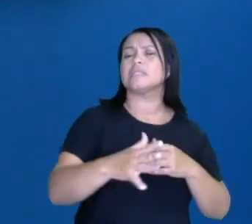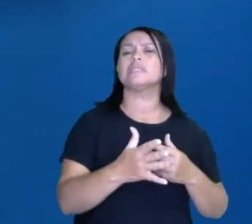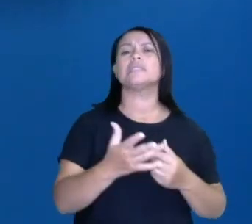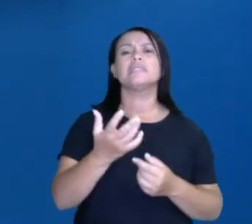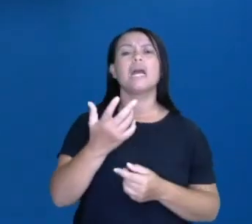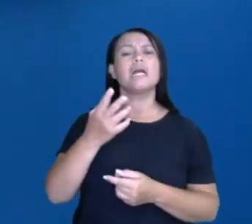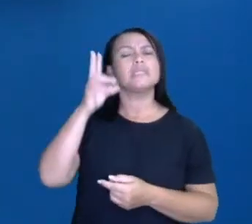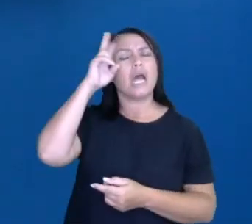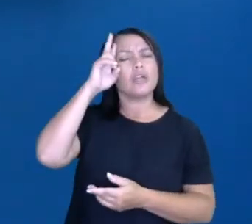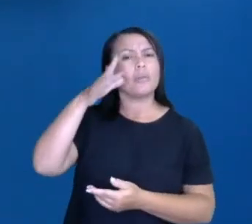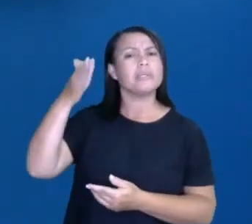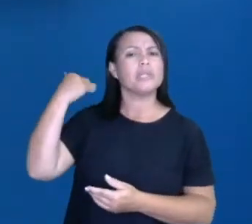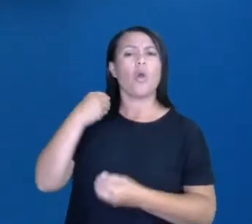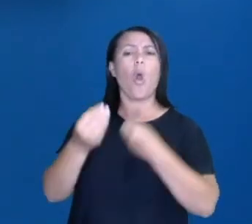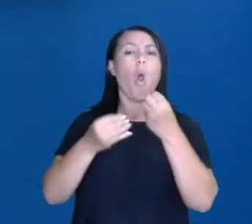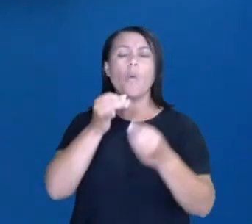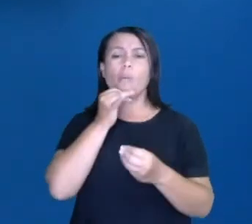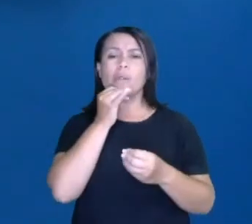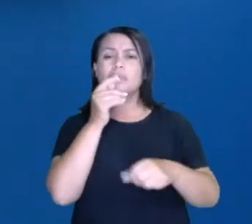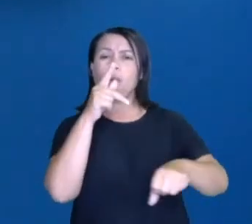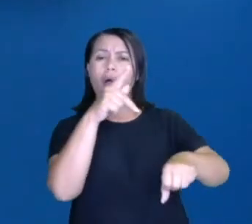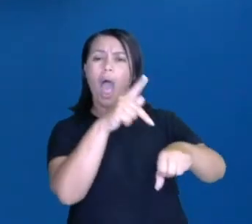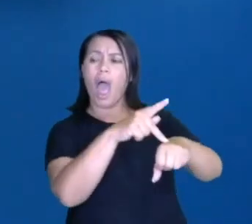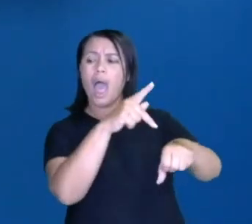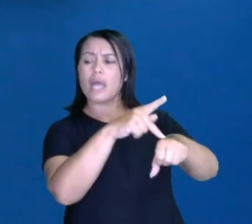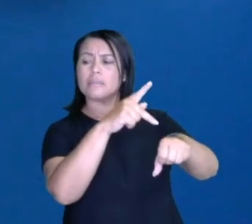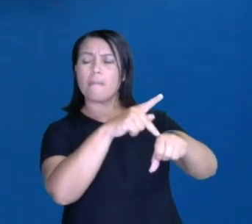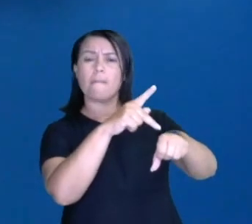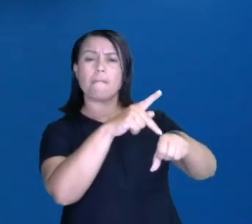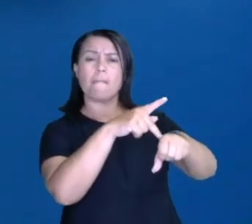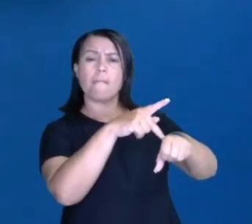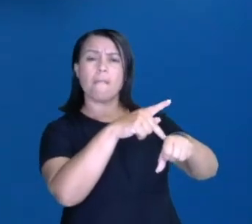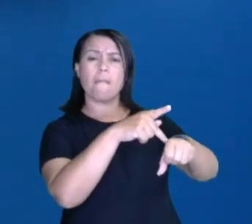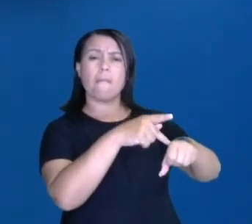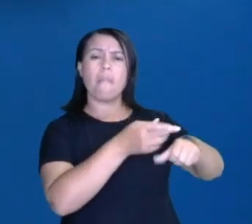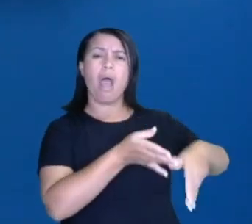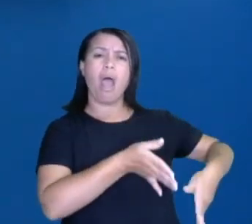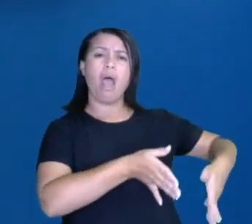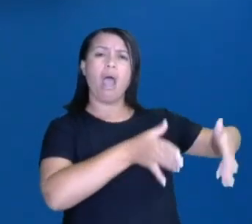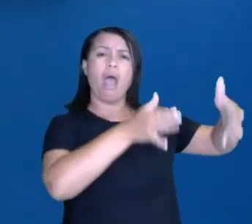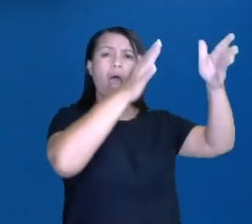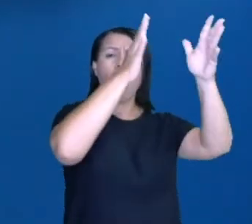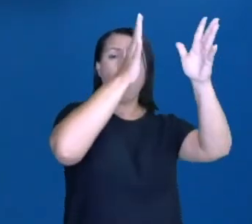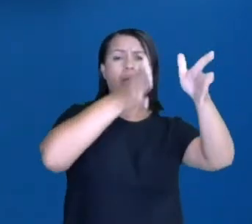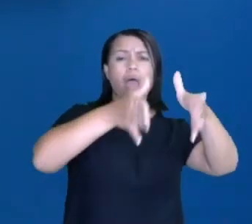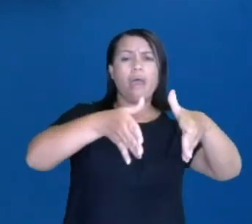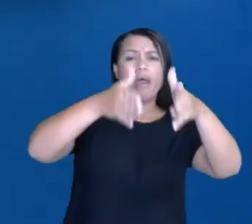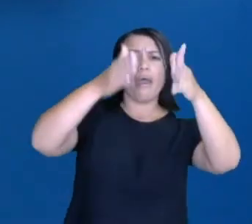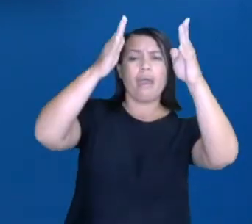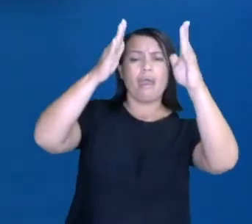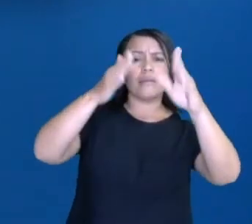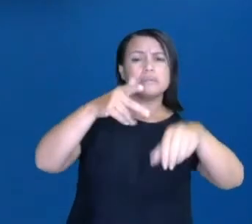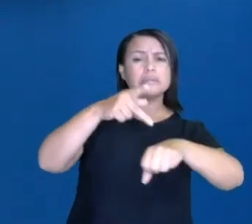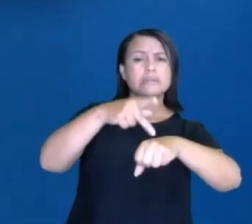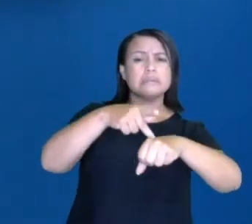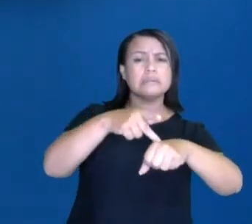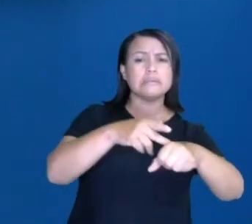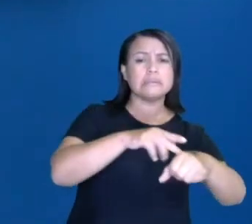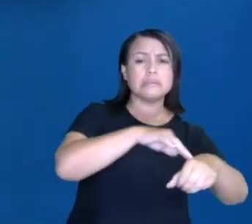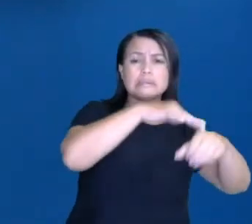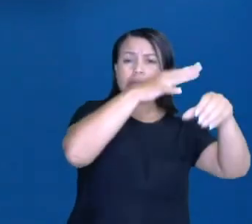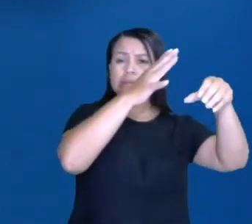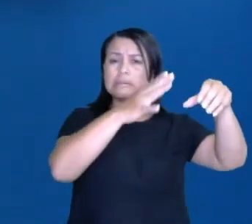as ruínas, né, que são conservadas, são cuidadas com todo zelo para que elas não se acabem, porque aquilo